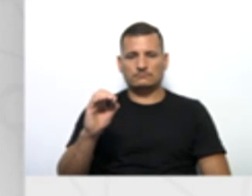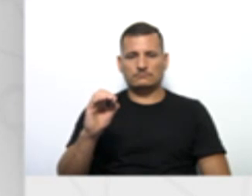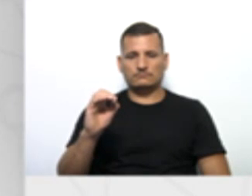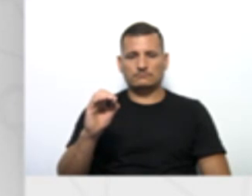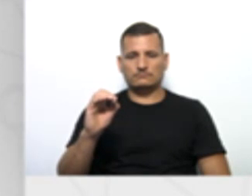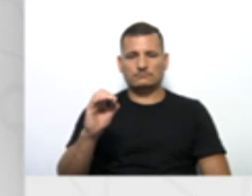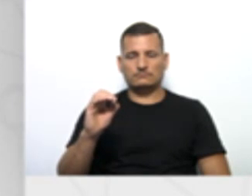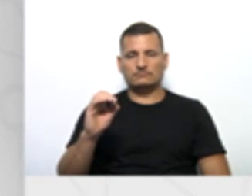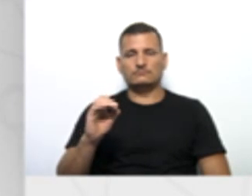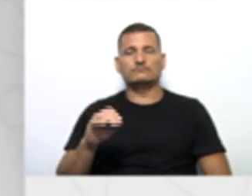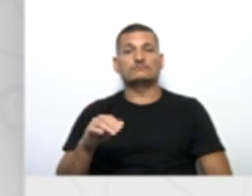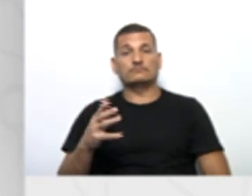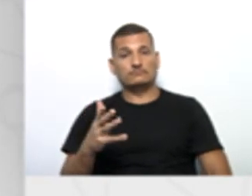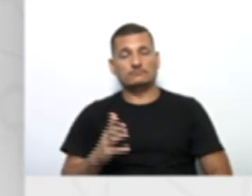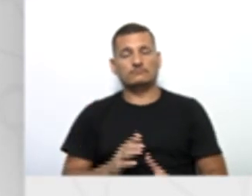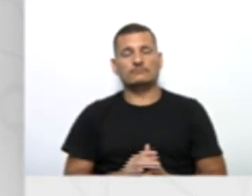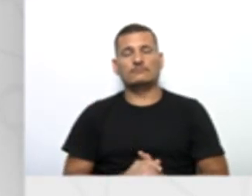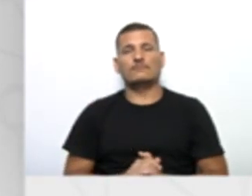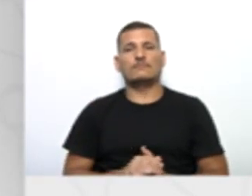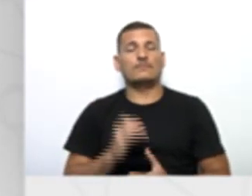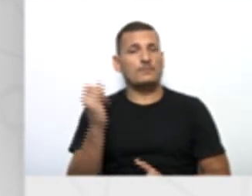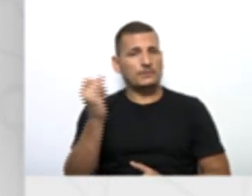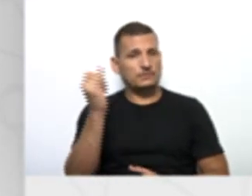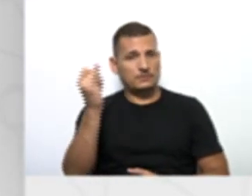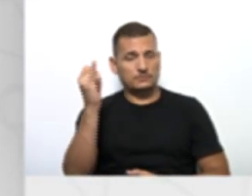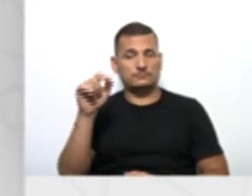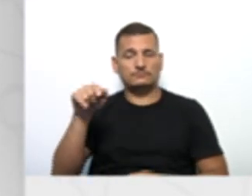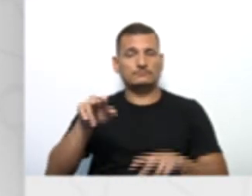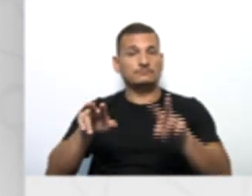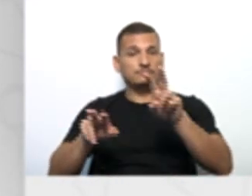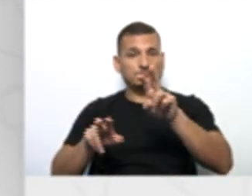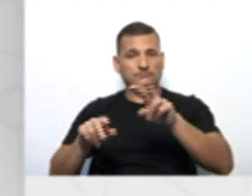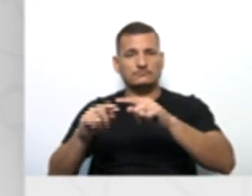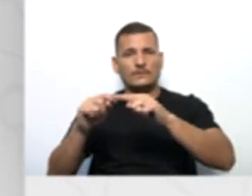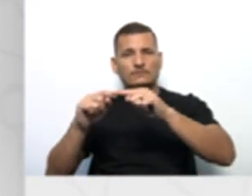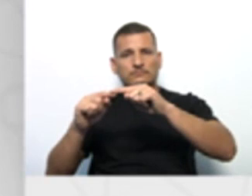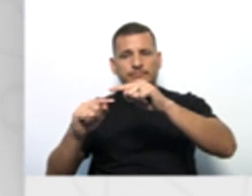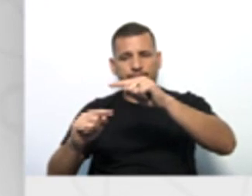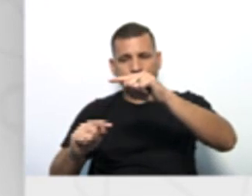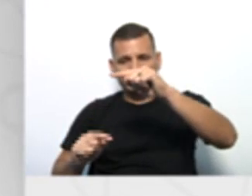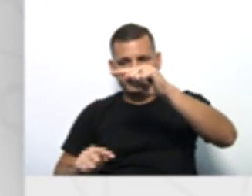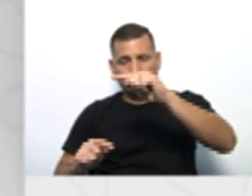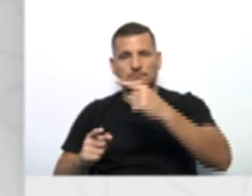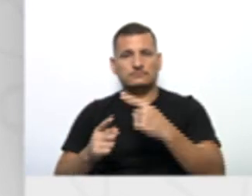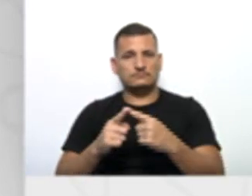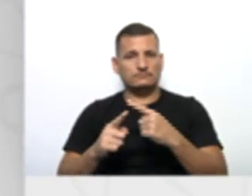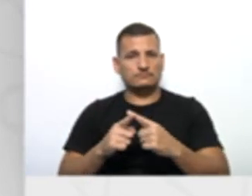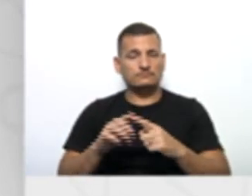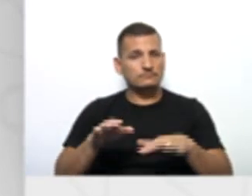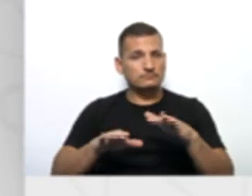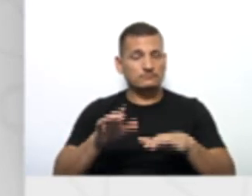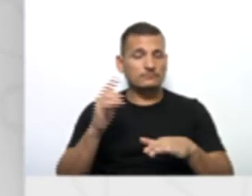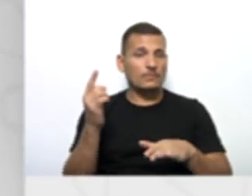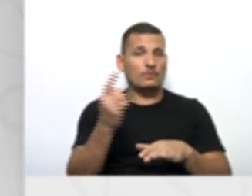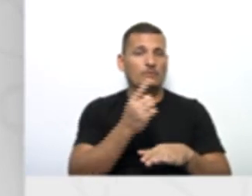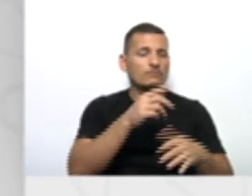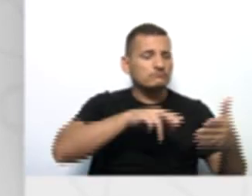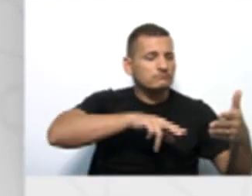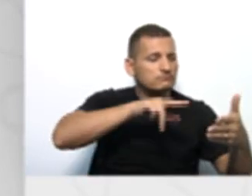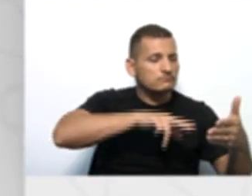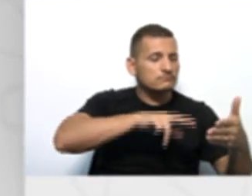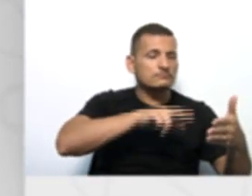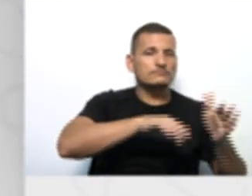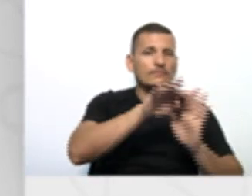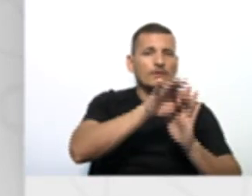Então, é importante essa citação direta longa, porque normalmente, quando nós estamos lendo um texto científico, é